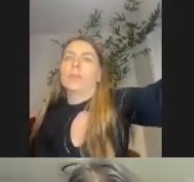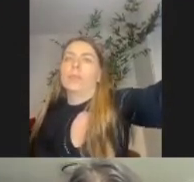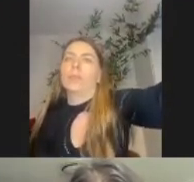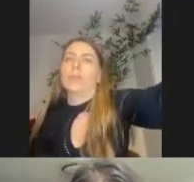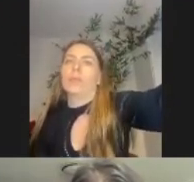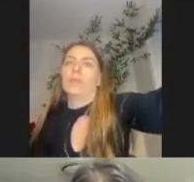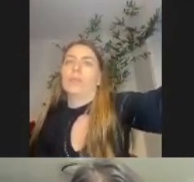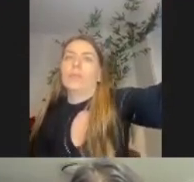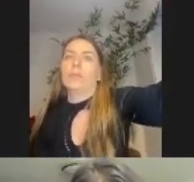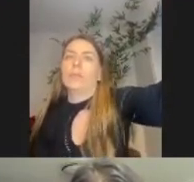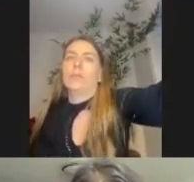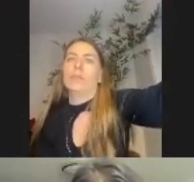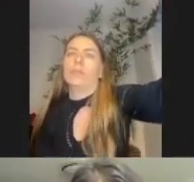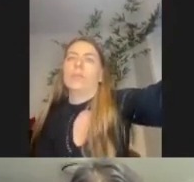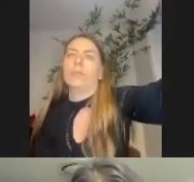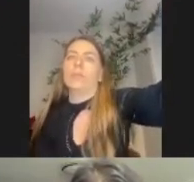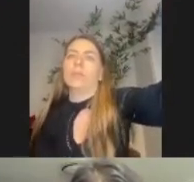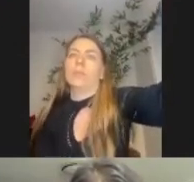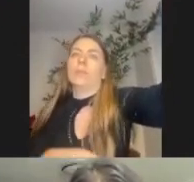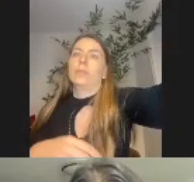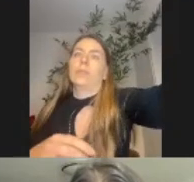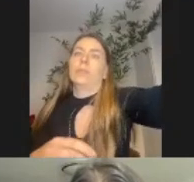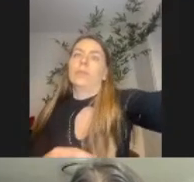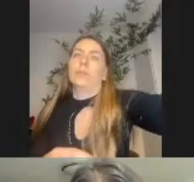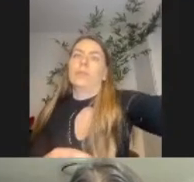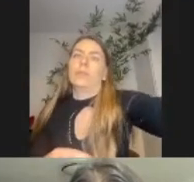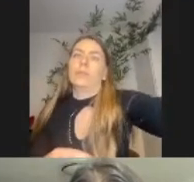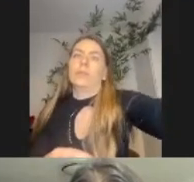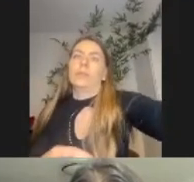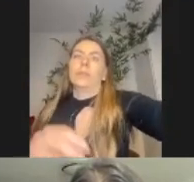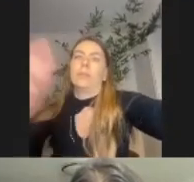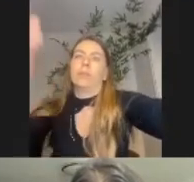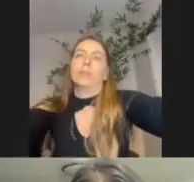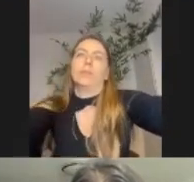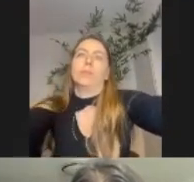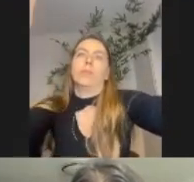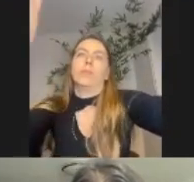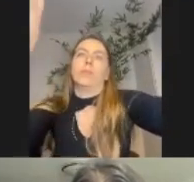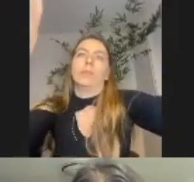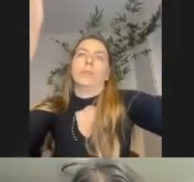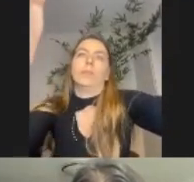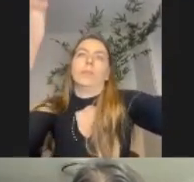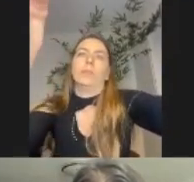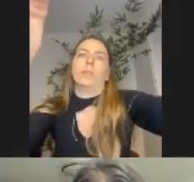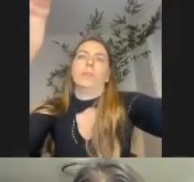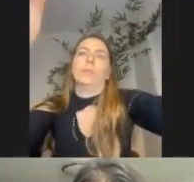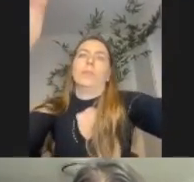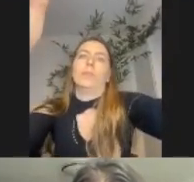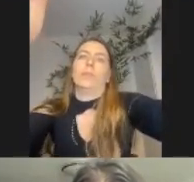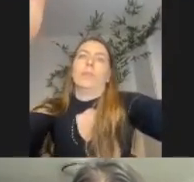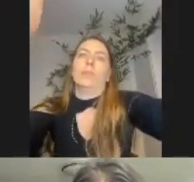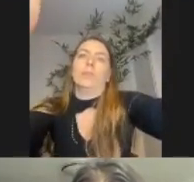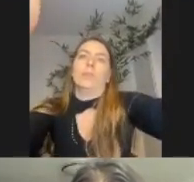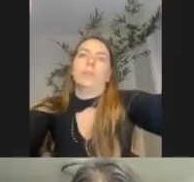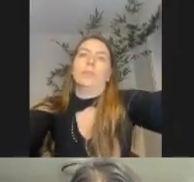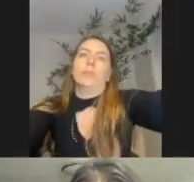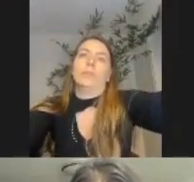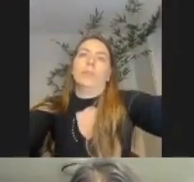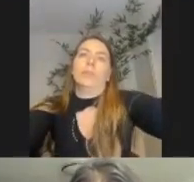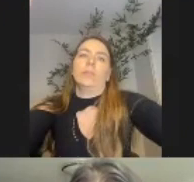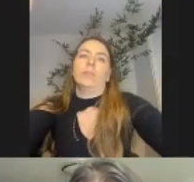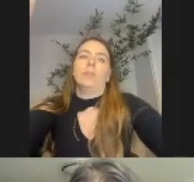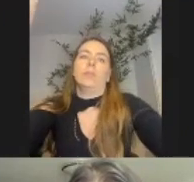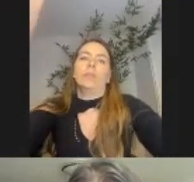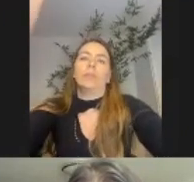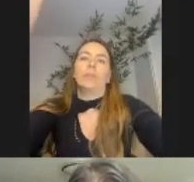receitas, minhas receitas com leite de coco, vai o leite de coco de garrafinha, tá? O leite de amêndoas, até ontem num